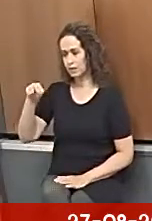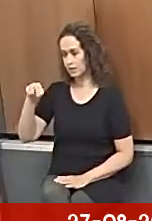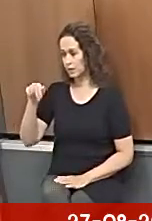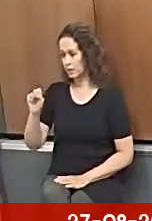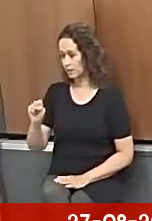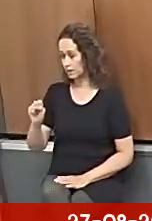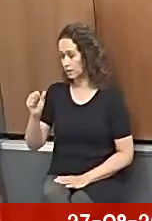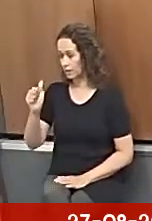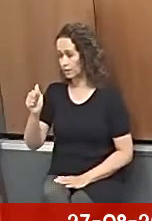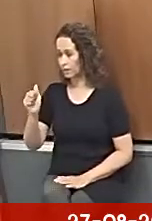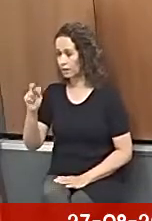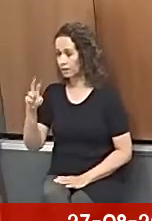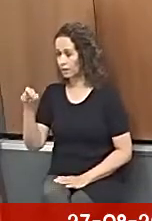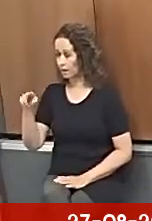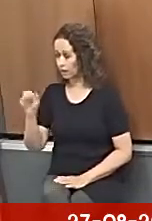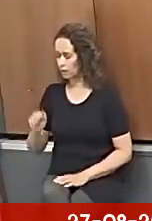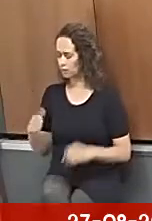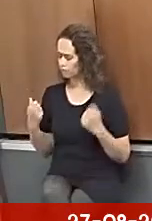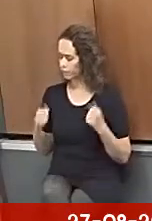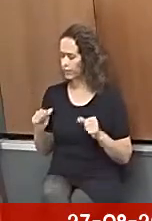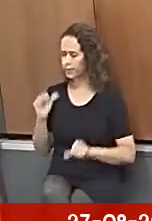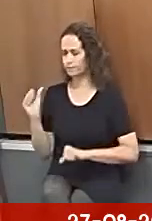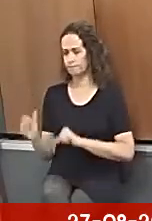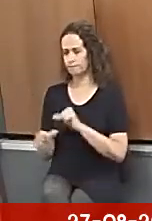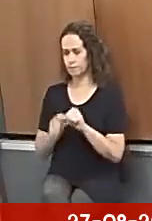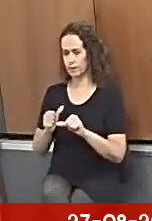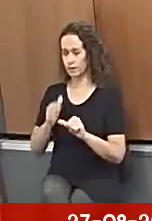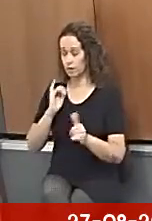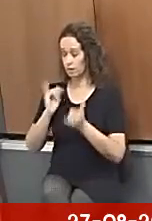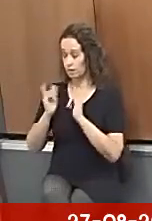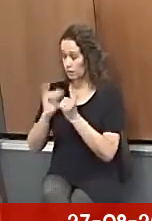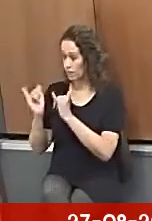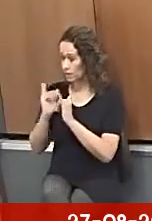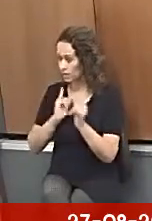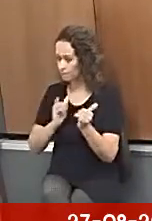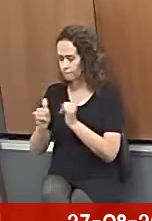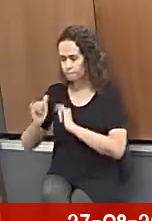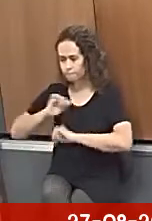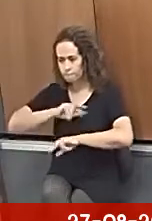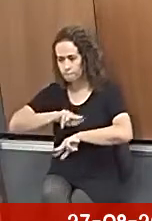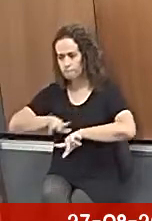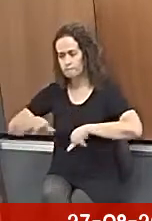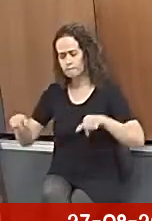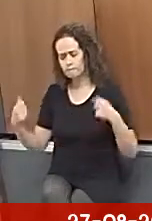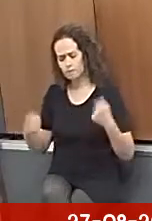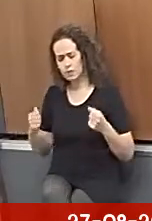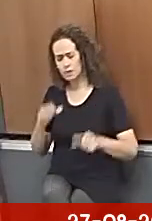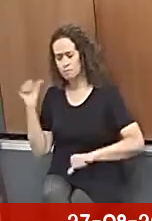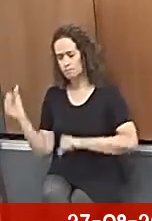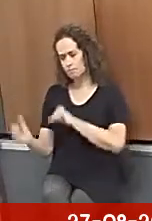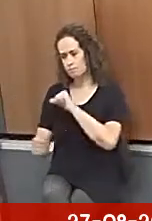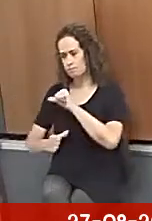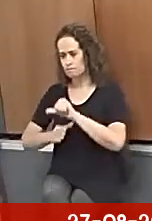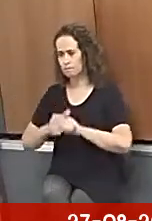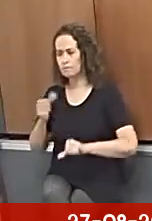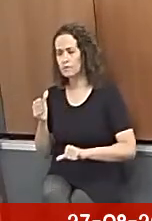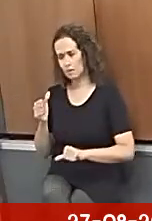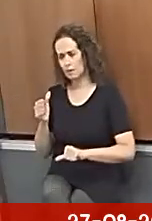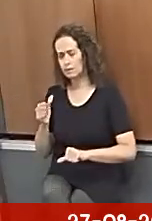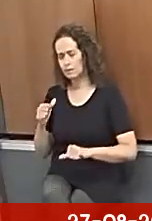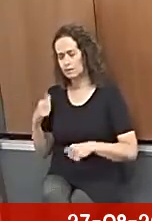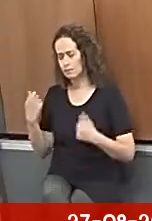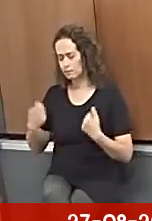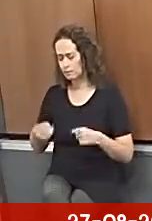mudar esse olhar do que está acontecendo as informações aqui são muitas e tem que mudar tem que mudar esse procedimento tem que ficar